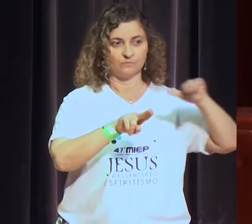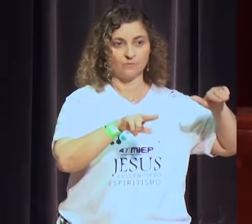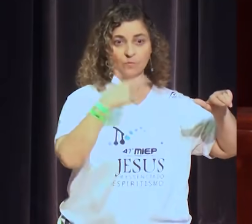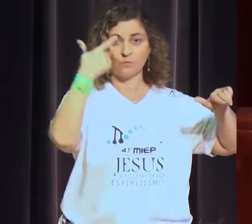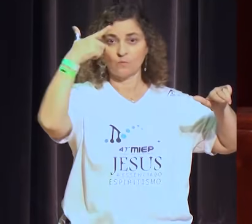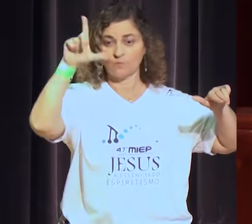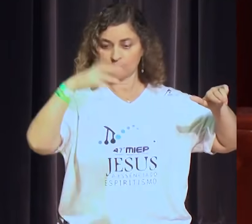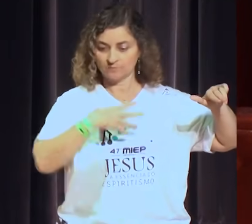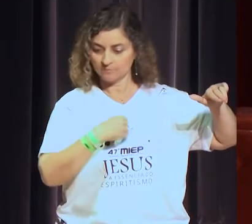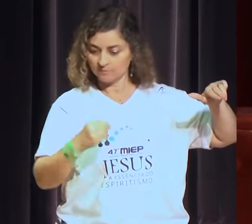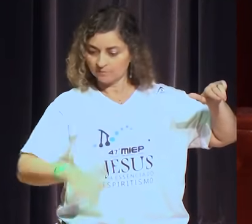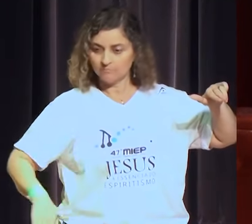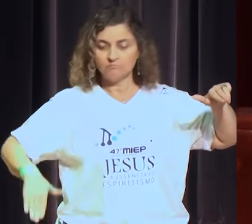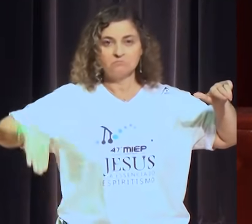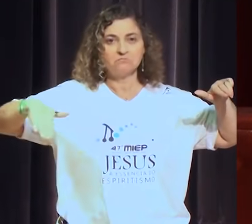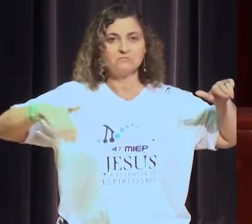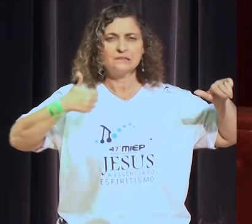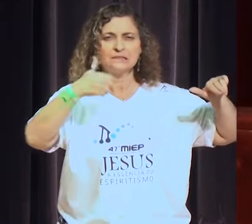absolutamente diferente de mim.